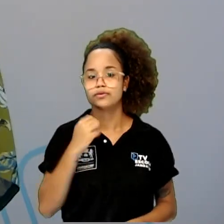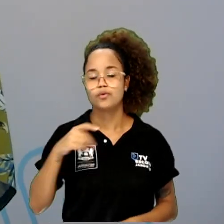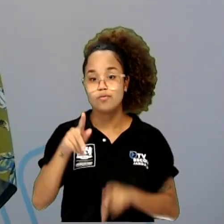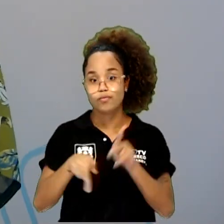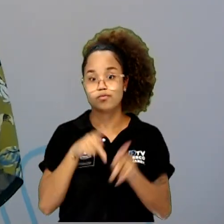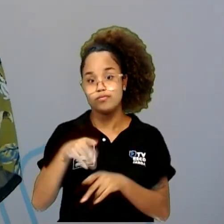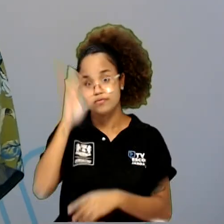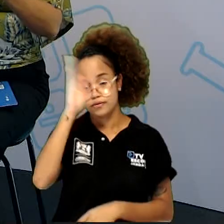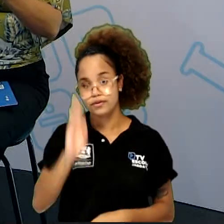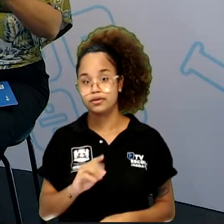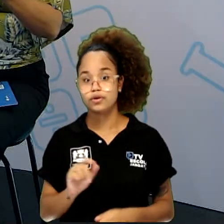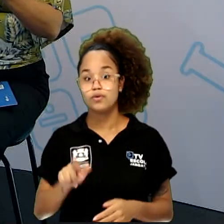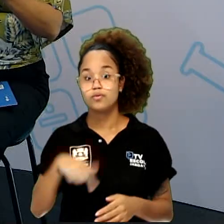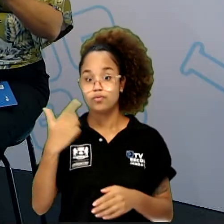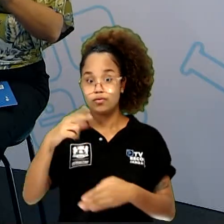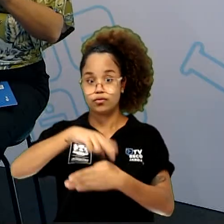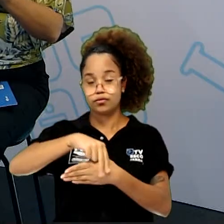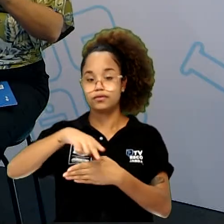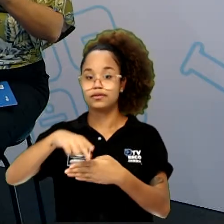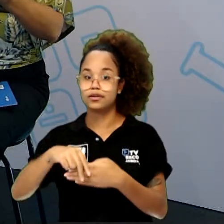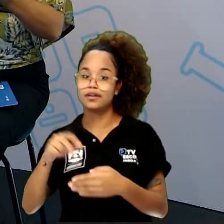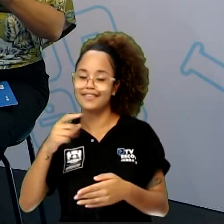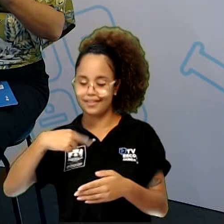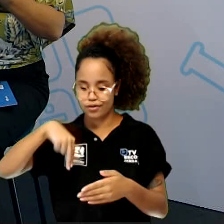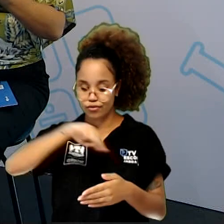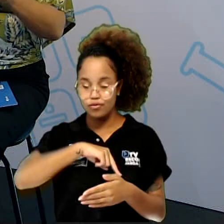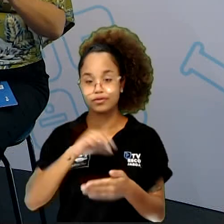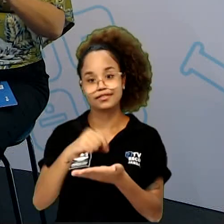aqui que a gente escreveu juntas. Que é uma parceria, né?